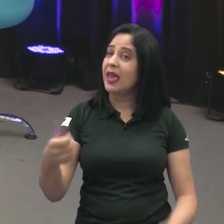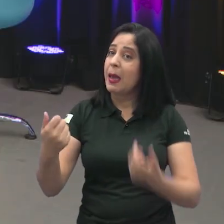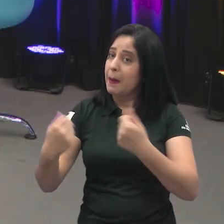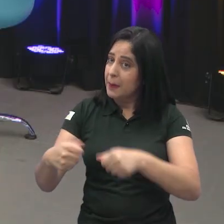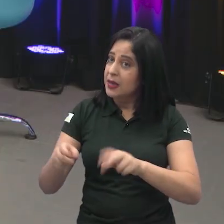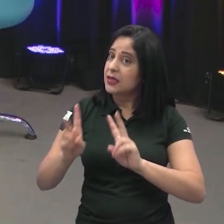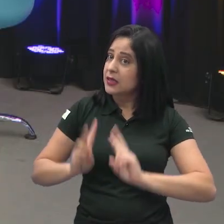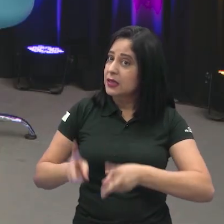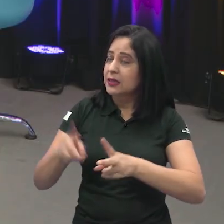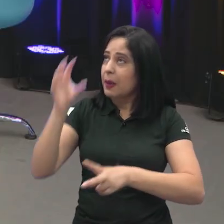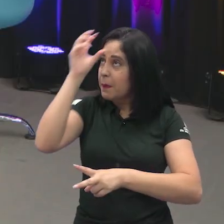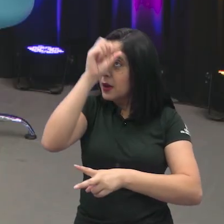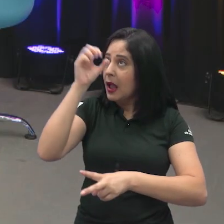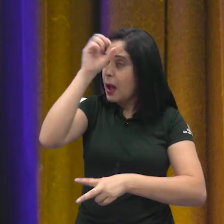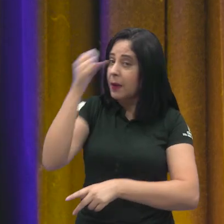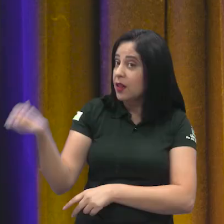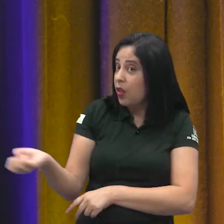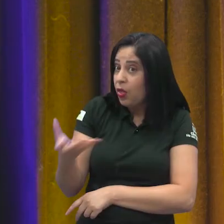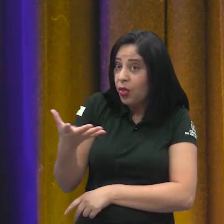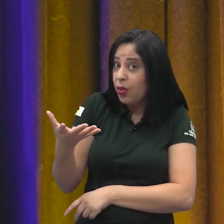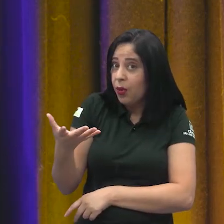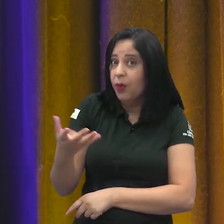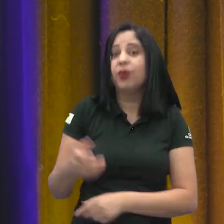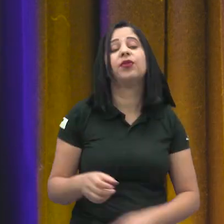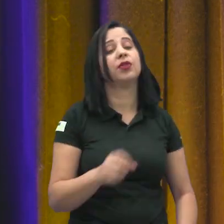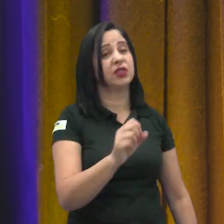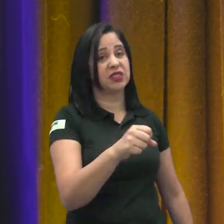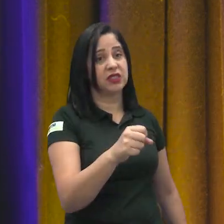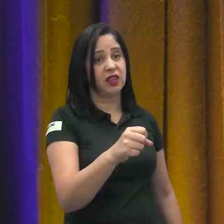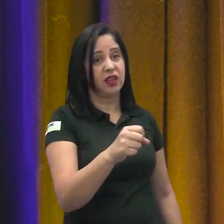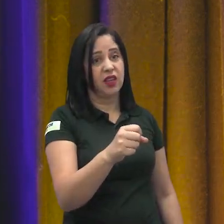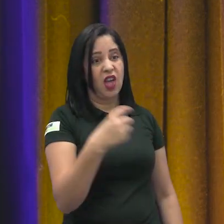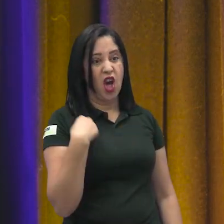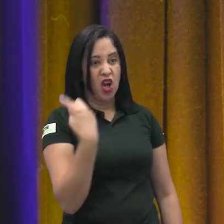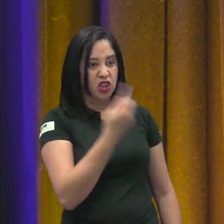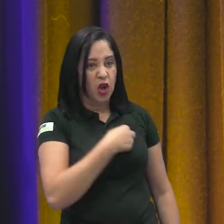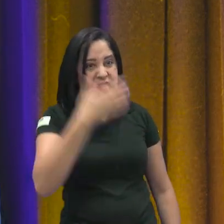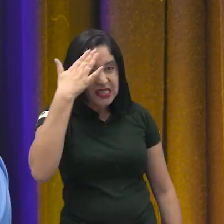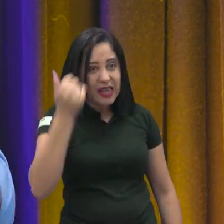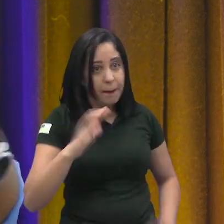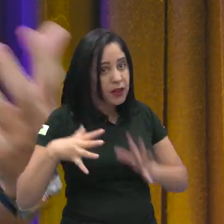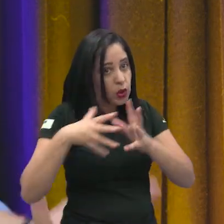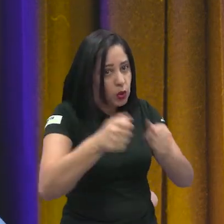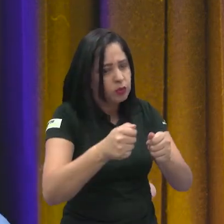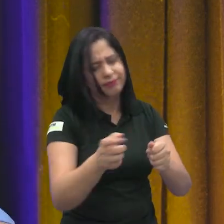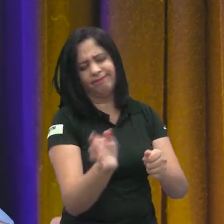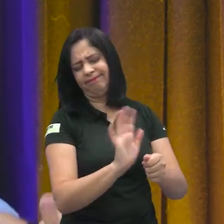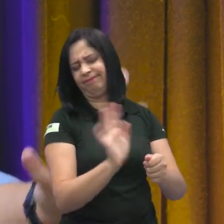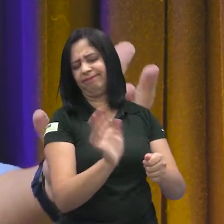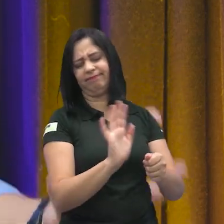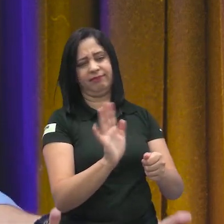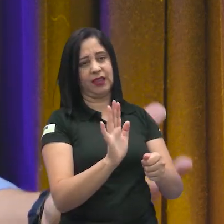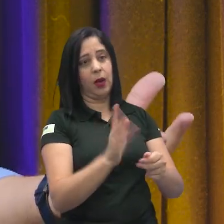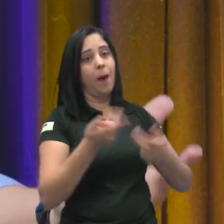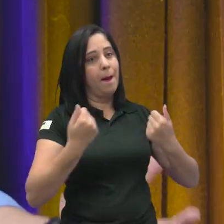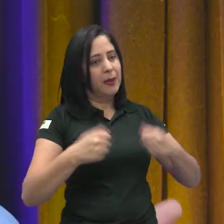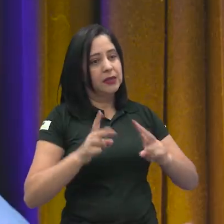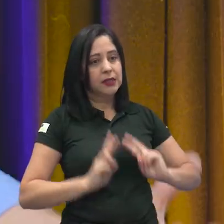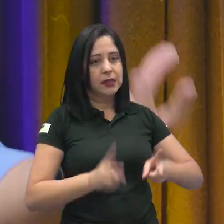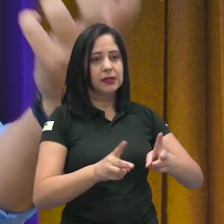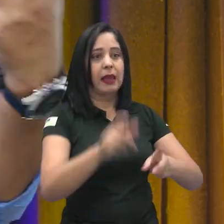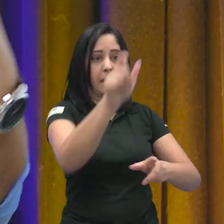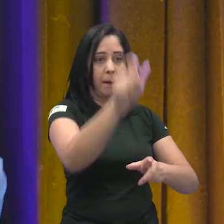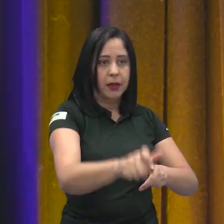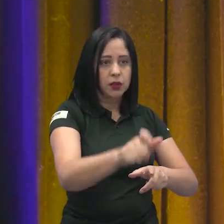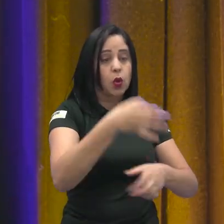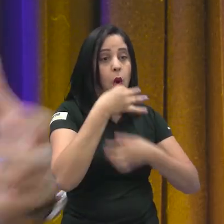né? Esse é o desafio, né? A gente nunca é o dono da verdade, nunca sabe de tudo e sempre estar aberto a